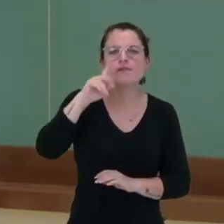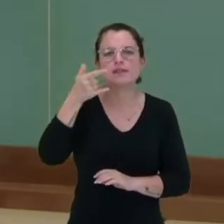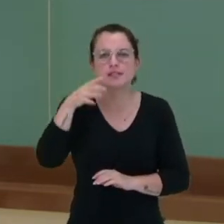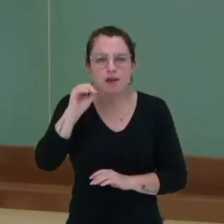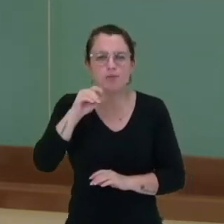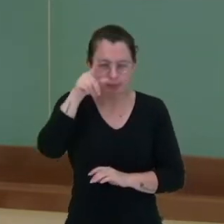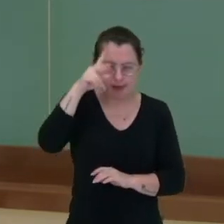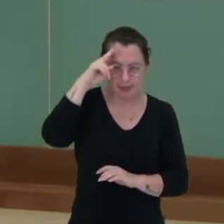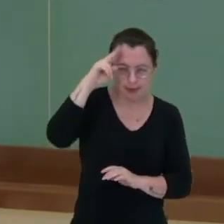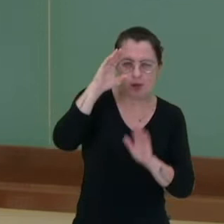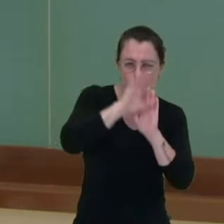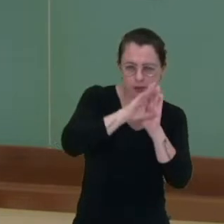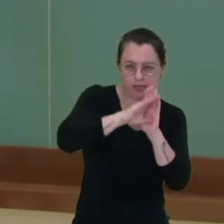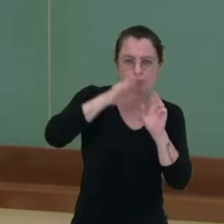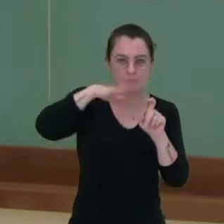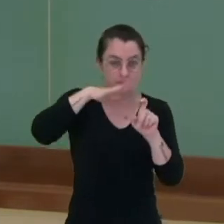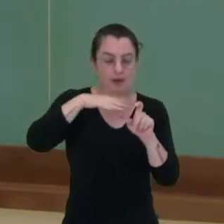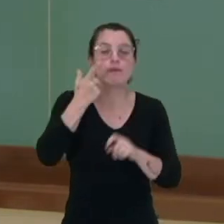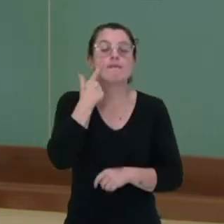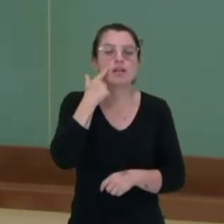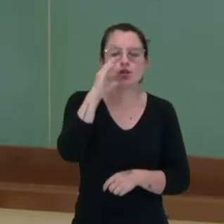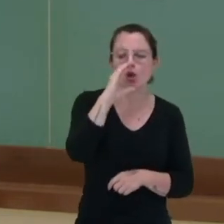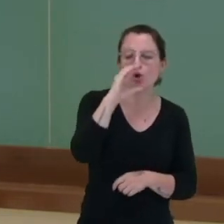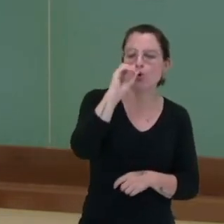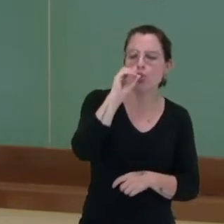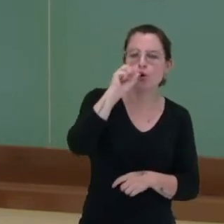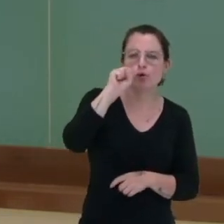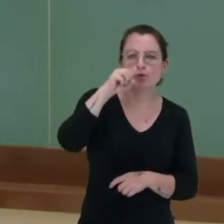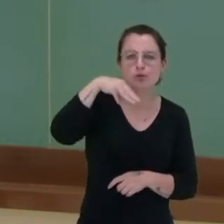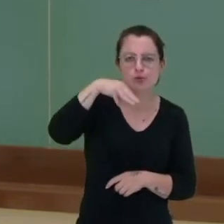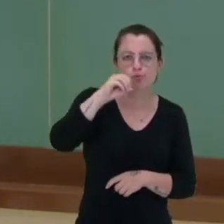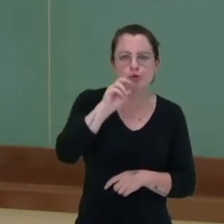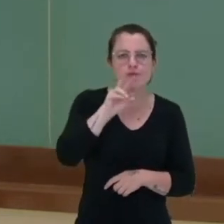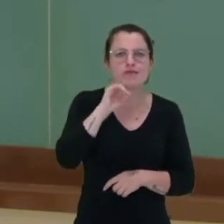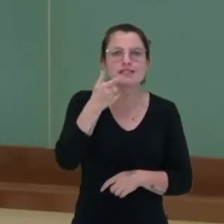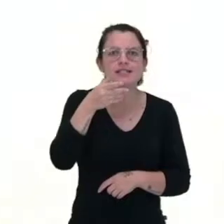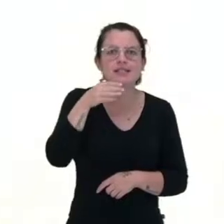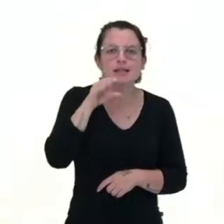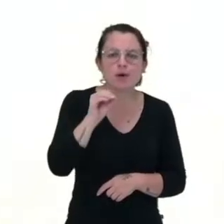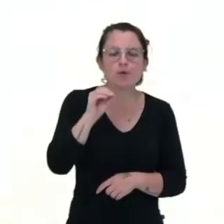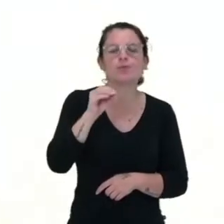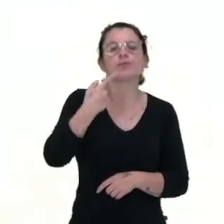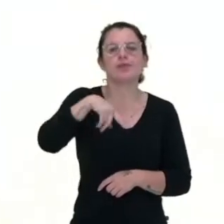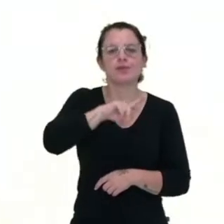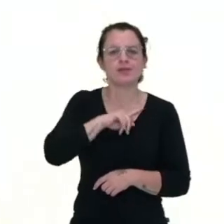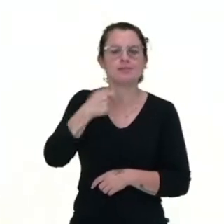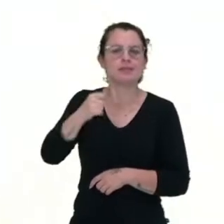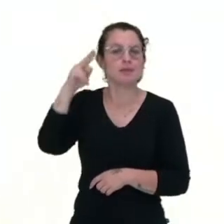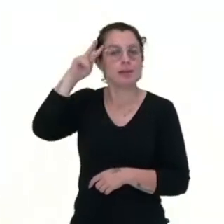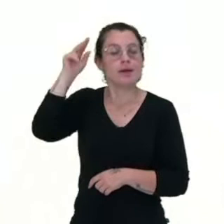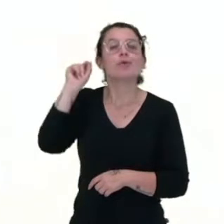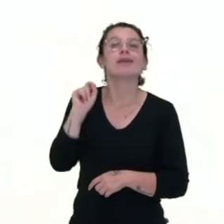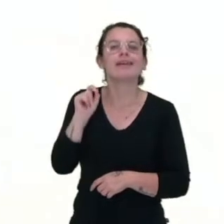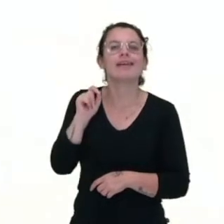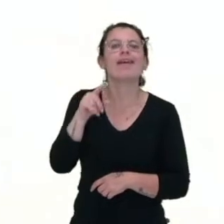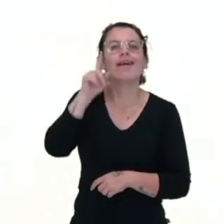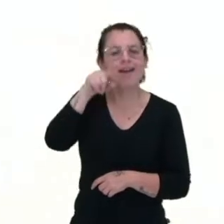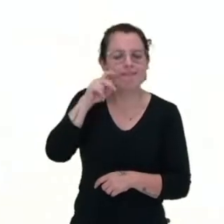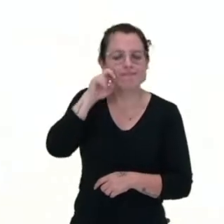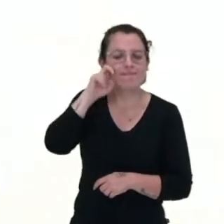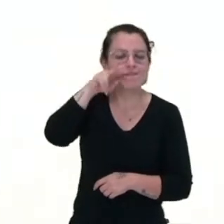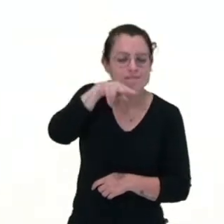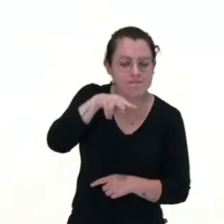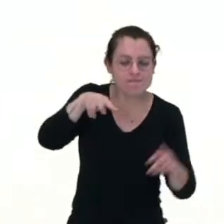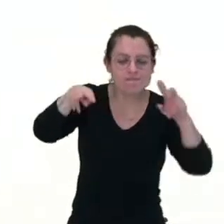pessoal? Cosmovisão, vamos aprender aqui juntos, vamos relembrar, é uma visão de mundo, é uma visão